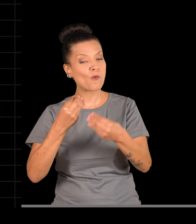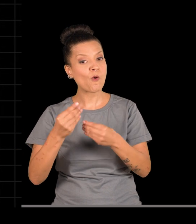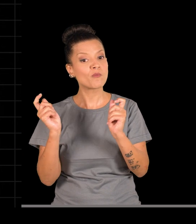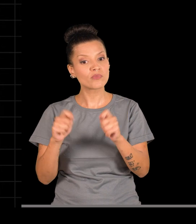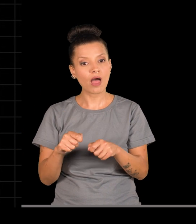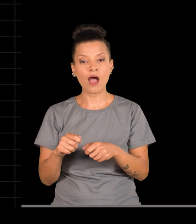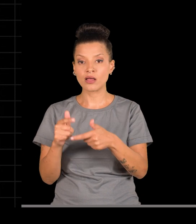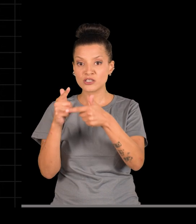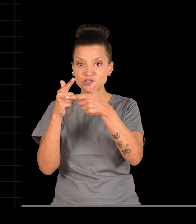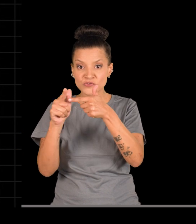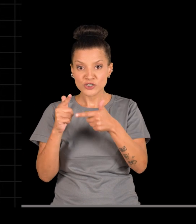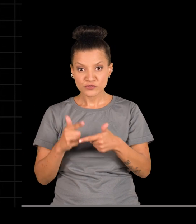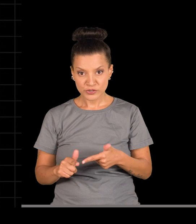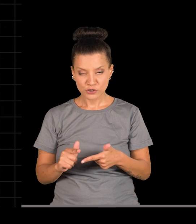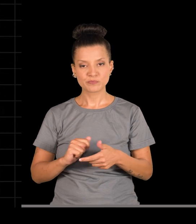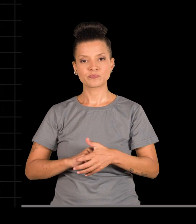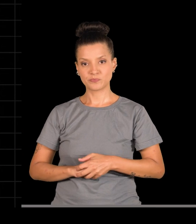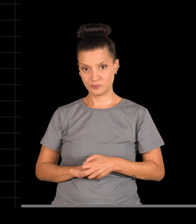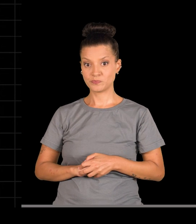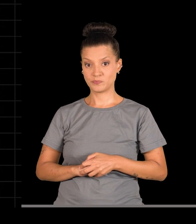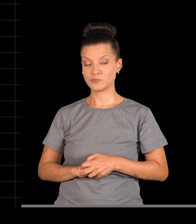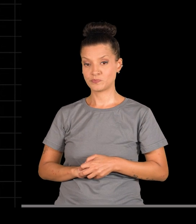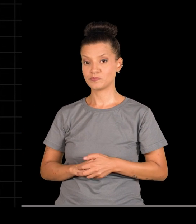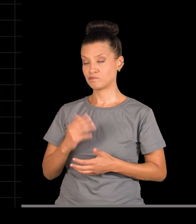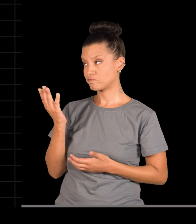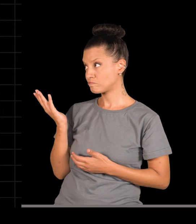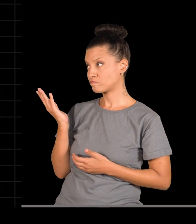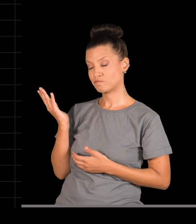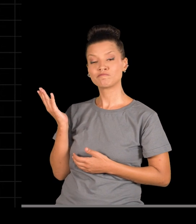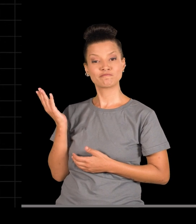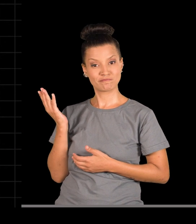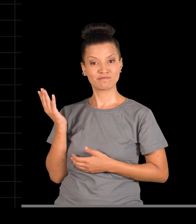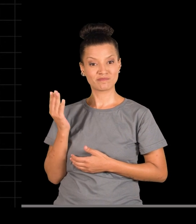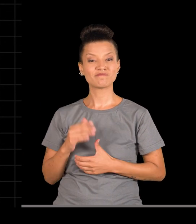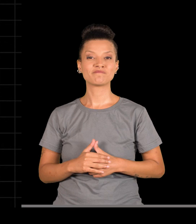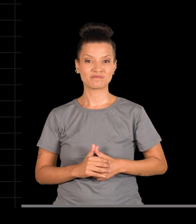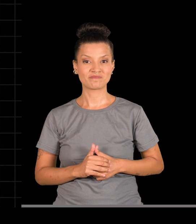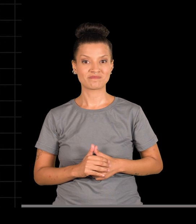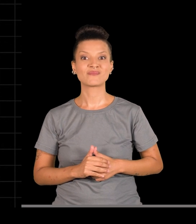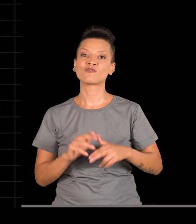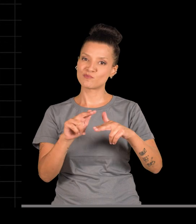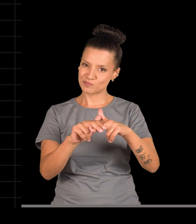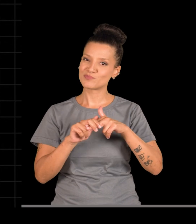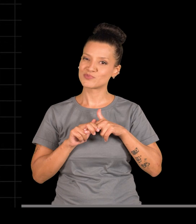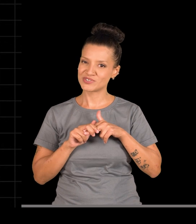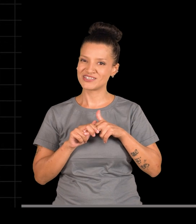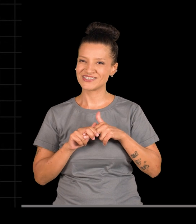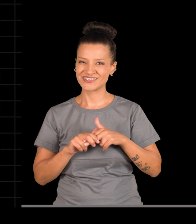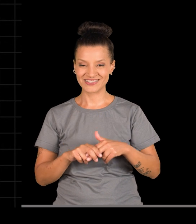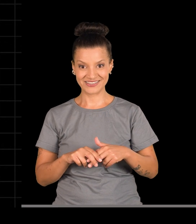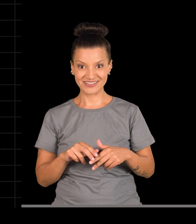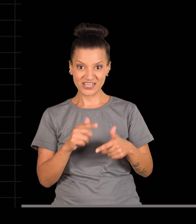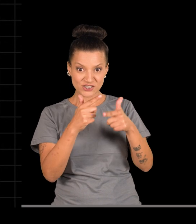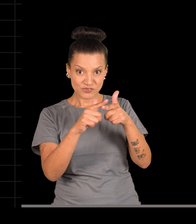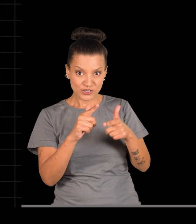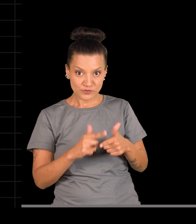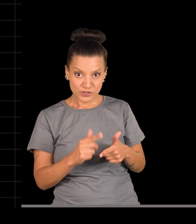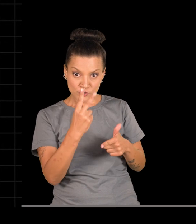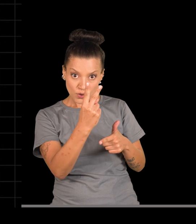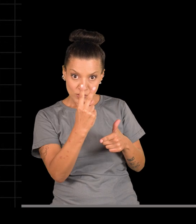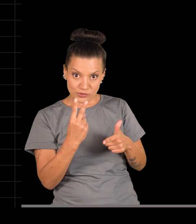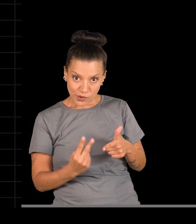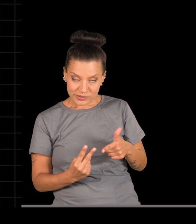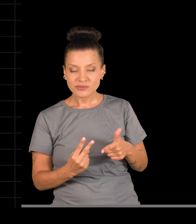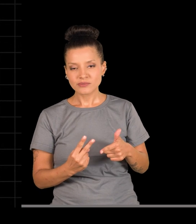vai ver aqui em vídeos futuros do Matemática Rio, que a gente pode dividir em cima por 2 e embaixo por 2 também. 2 dividido por 2 dá 1, 6 dividido por 2 dá